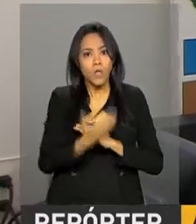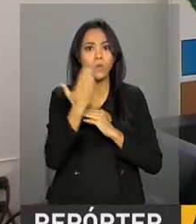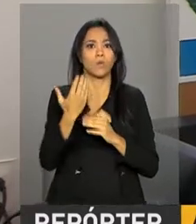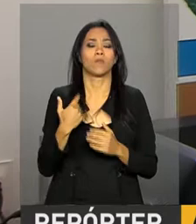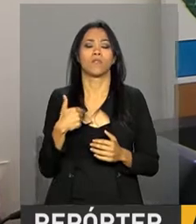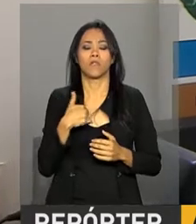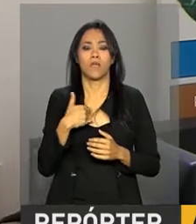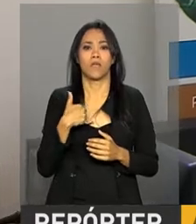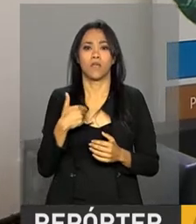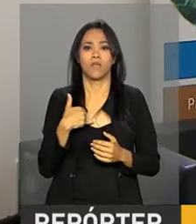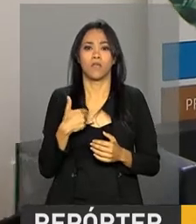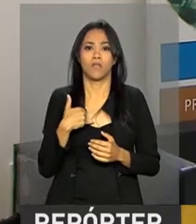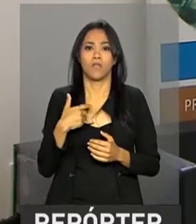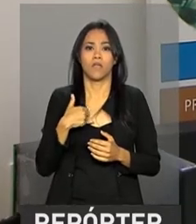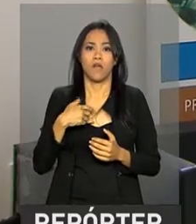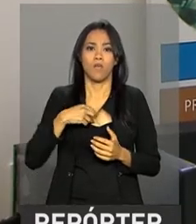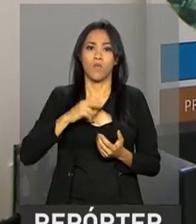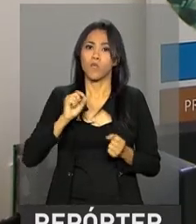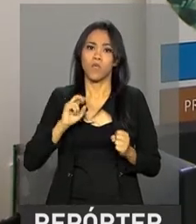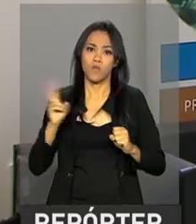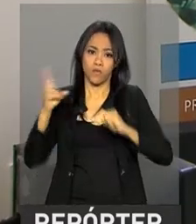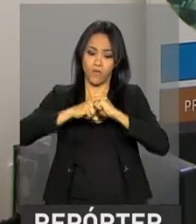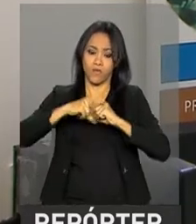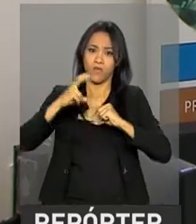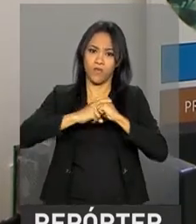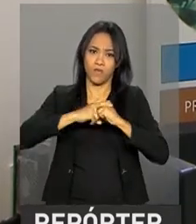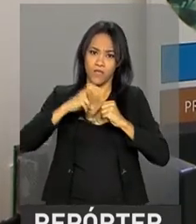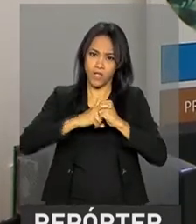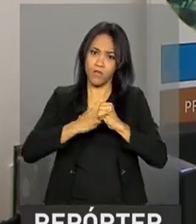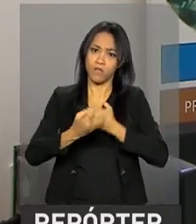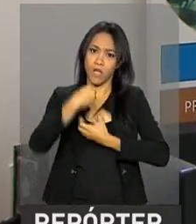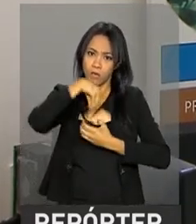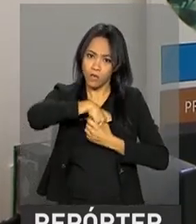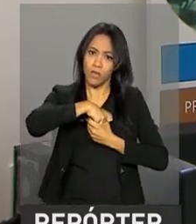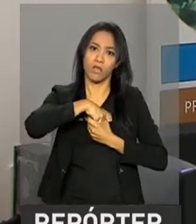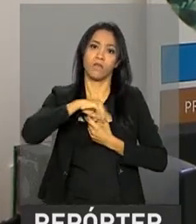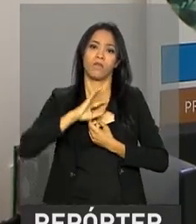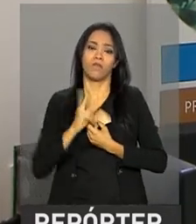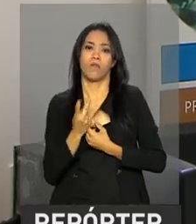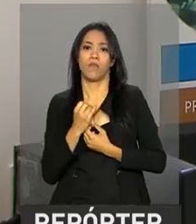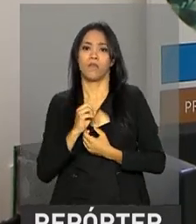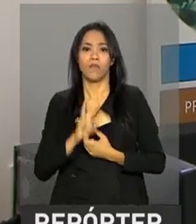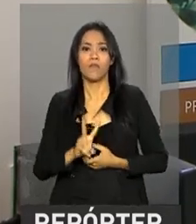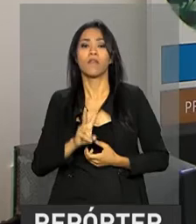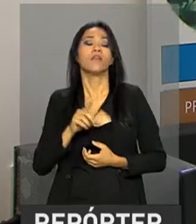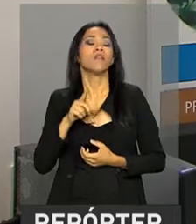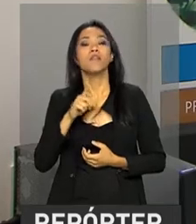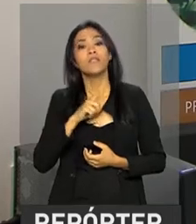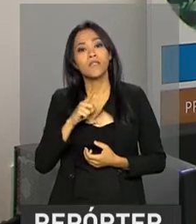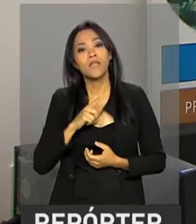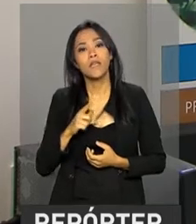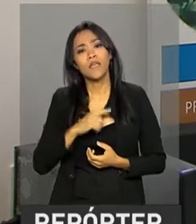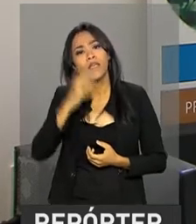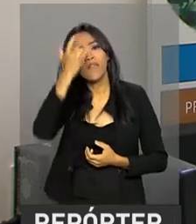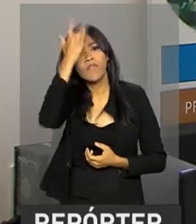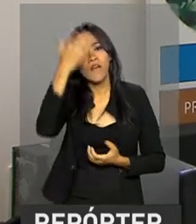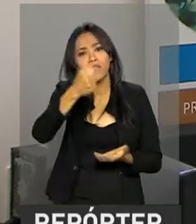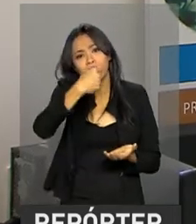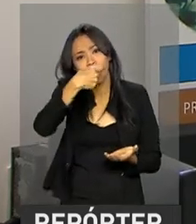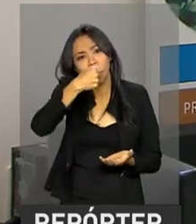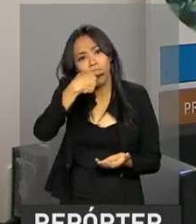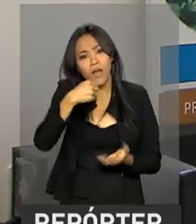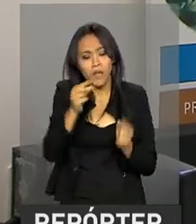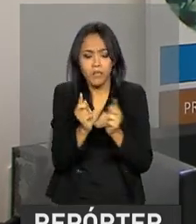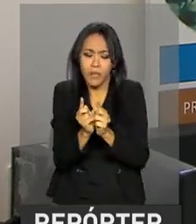contra as mutações e a resistência do vírus, né? E que tem uma posologia muito fácil, é um